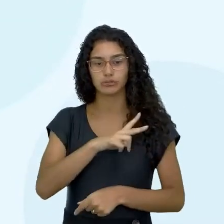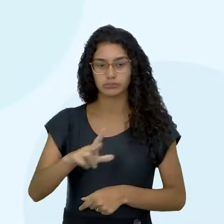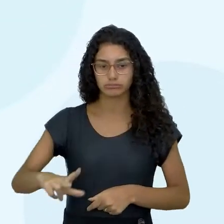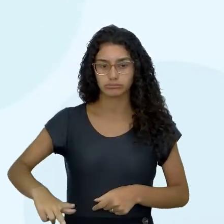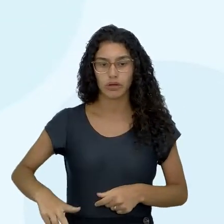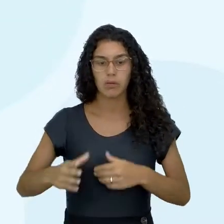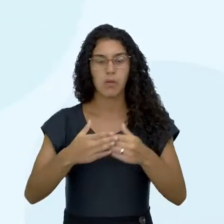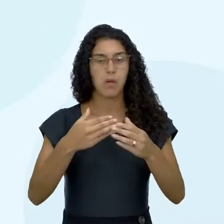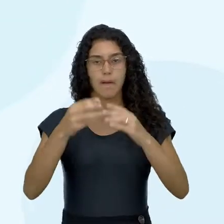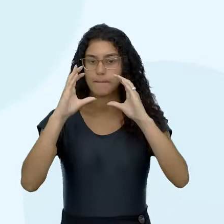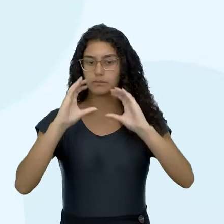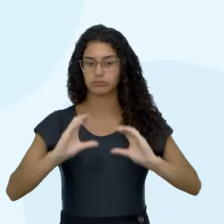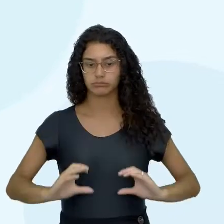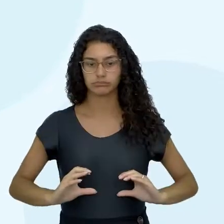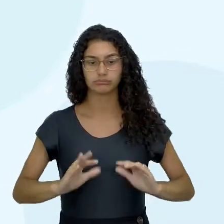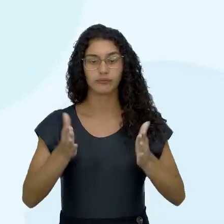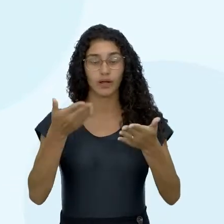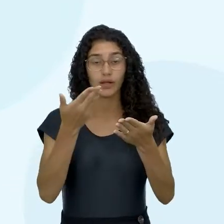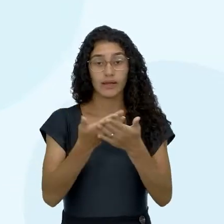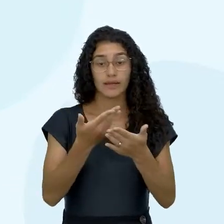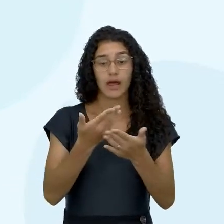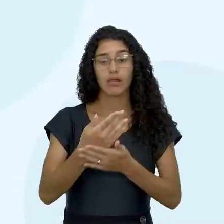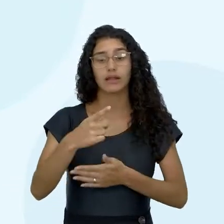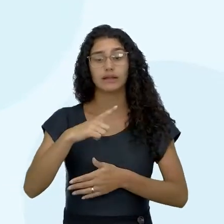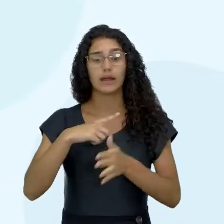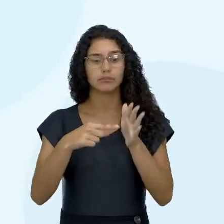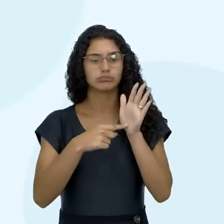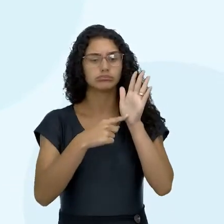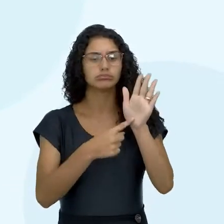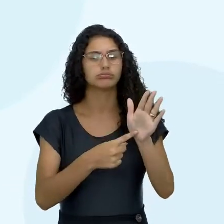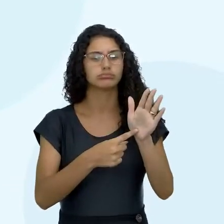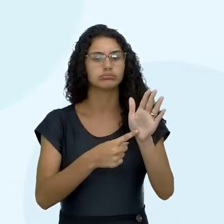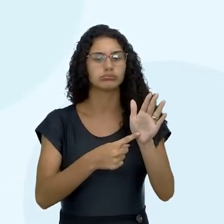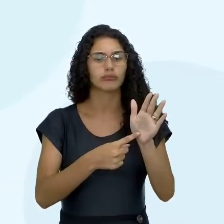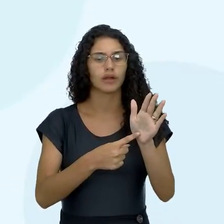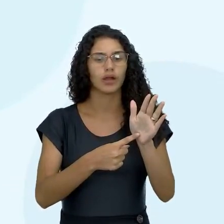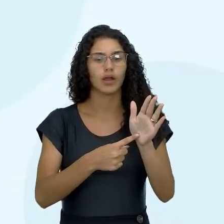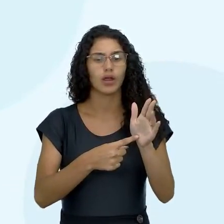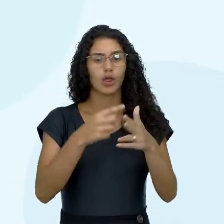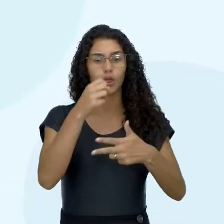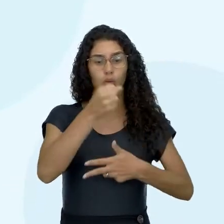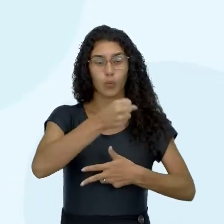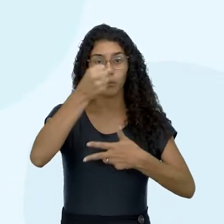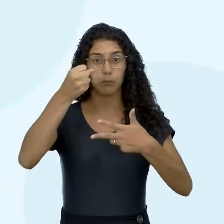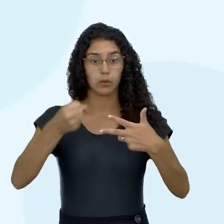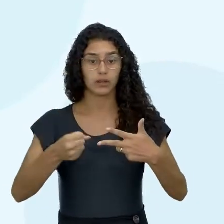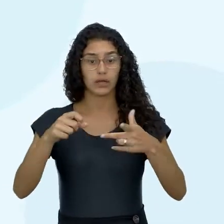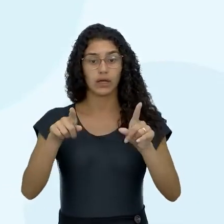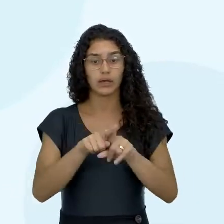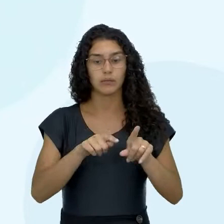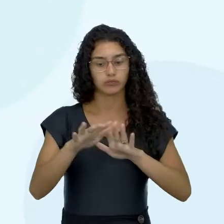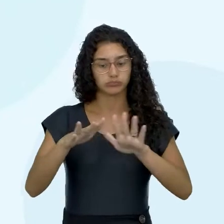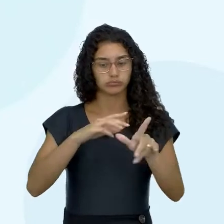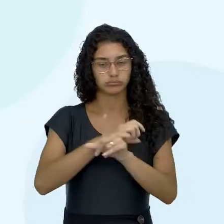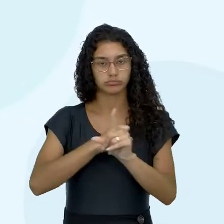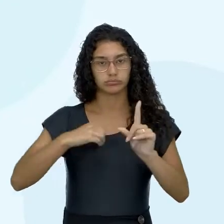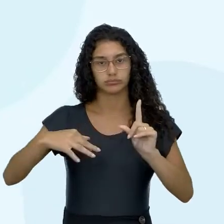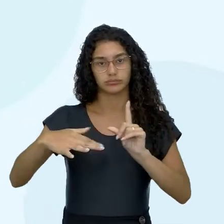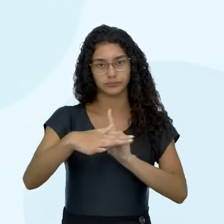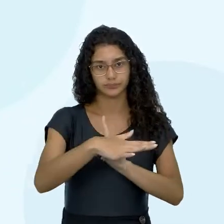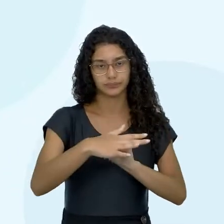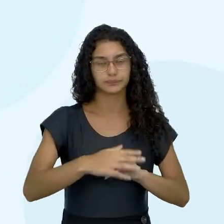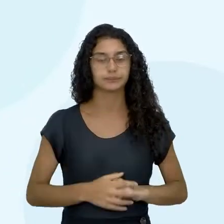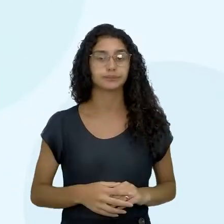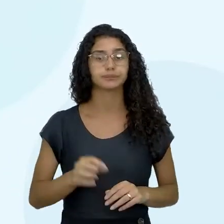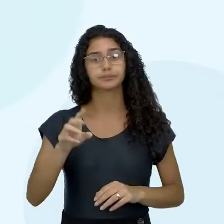por qualquer cidadão. Nesta aula haverá a exposição da Constituição do Poder Legislativo e dos movimentos sociais. Então,